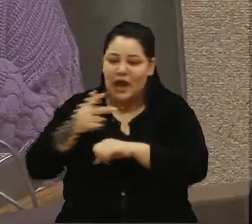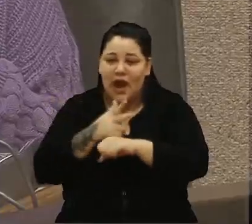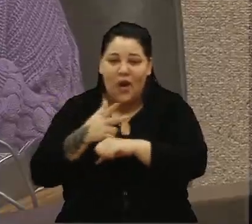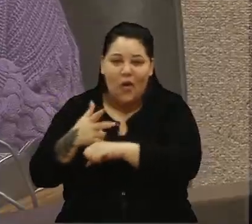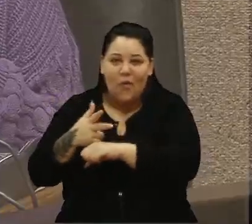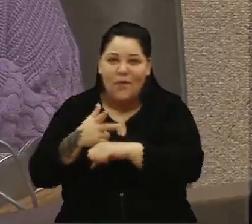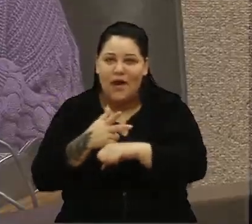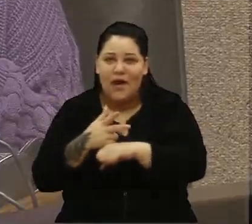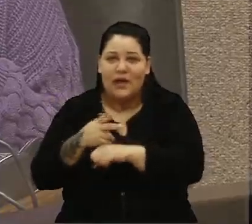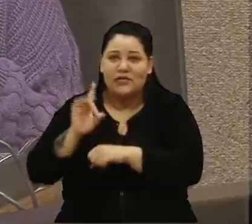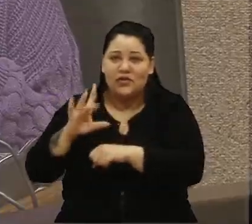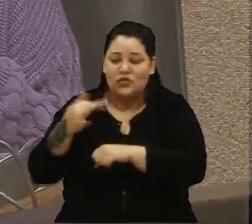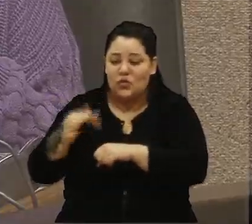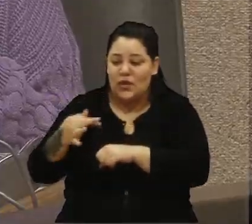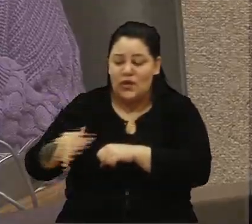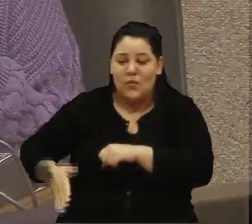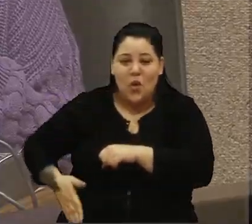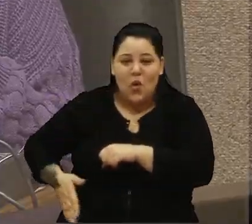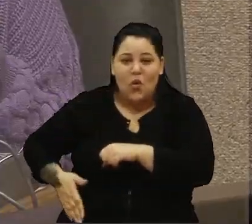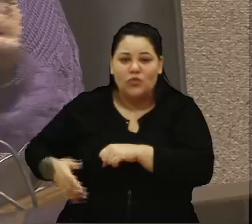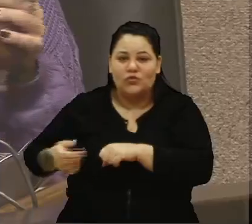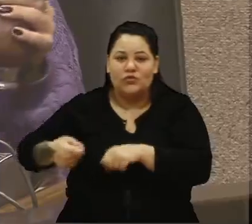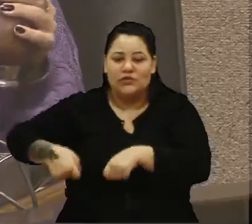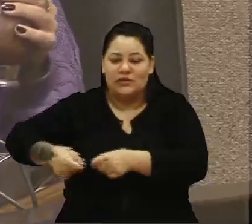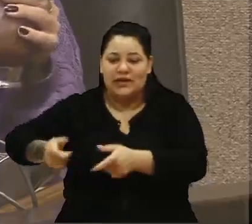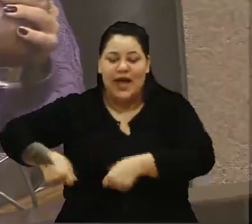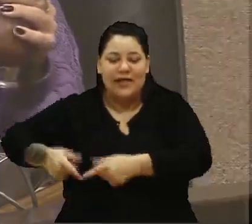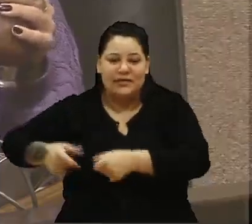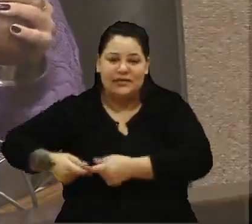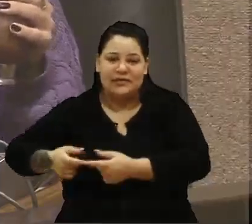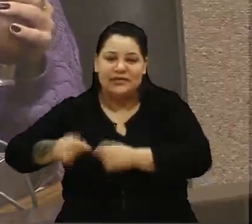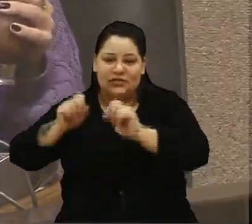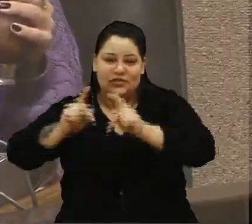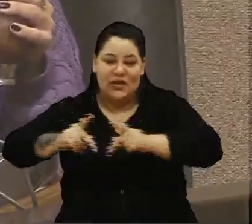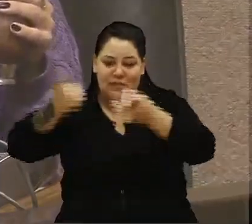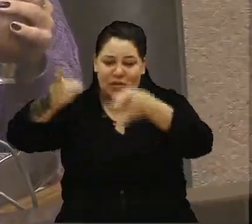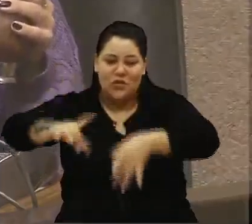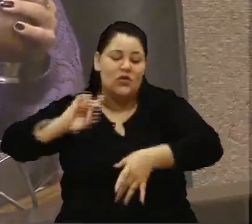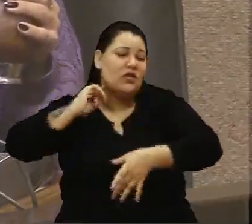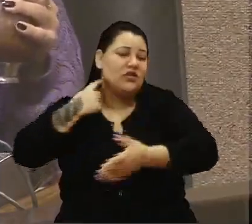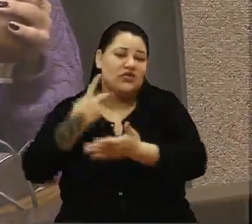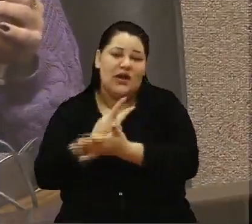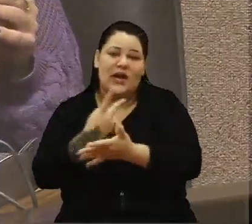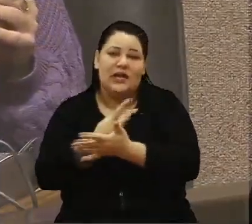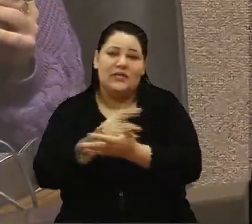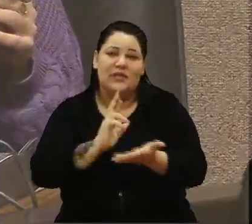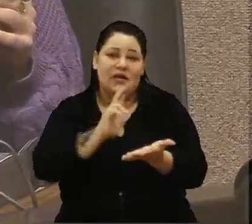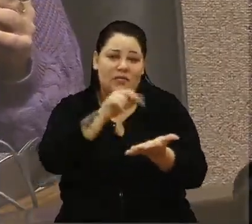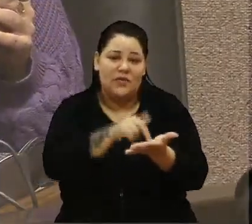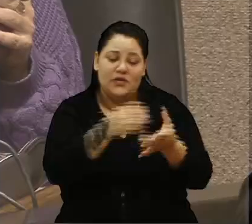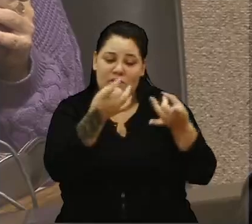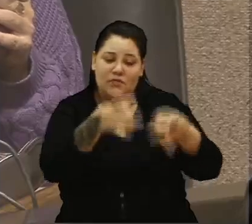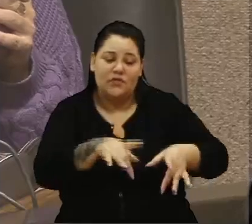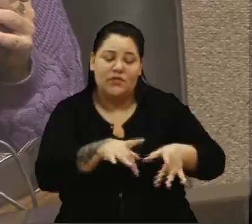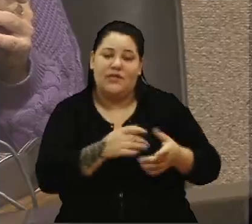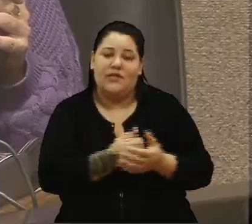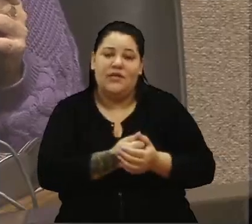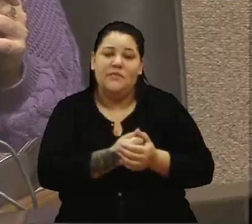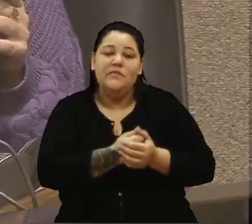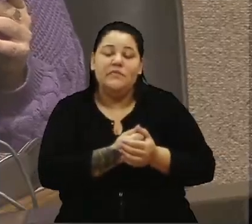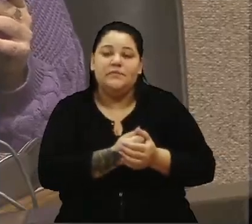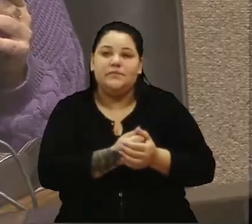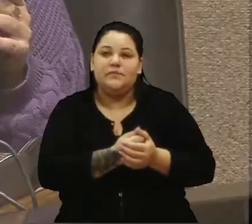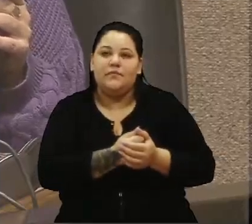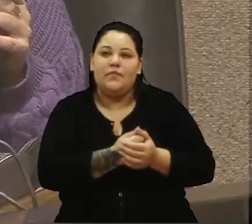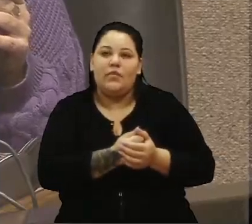doer no bolso de quem coloca o lixo irregular lá, para realmente não ser mais depósito de lixo. E o que